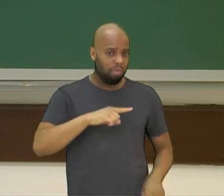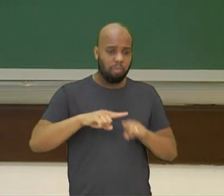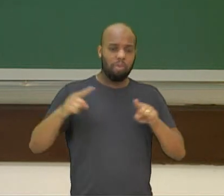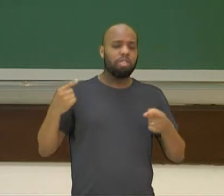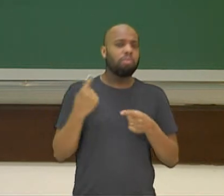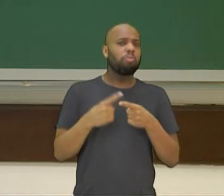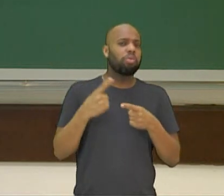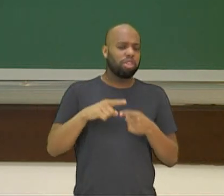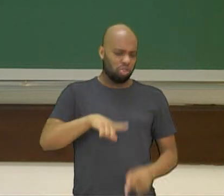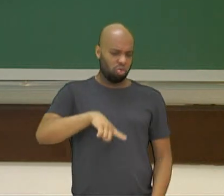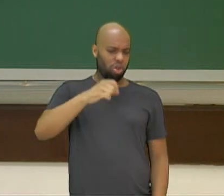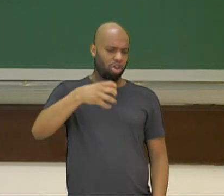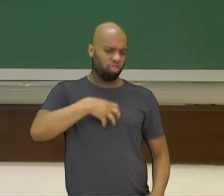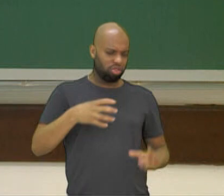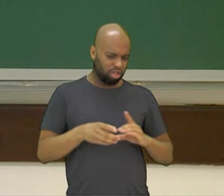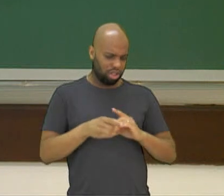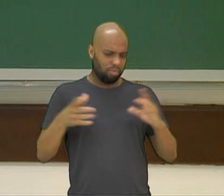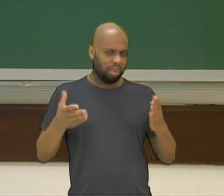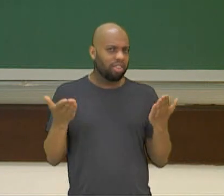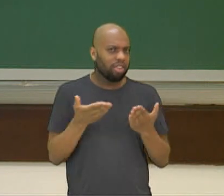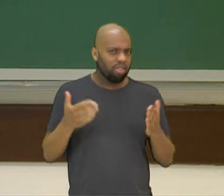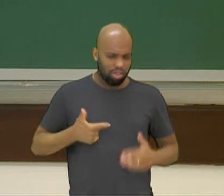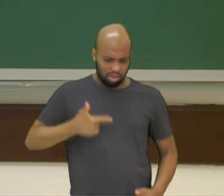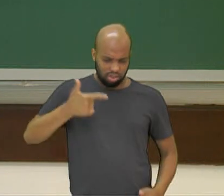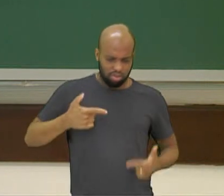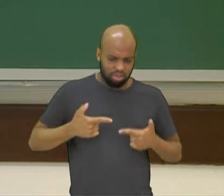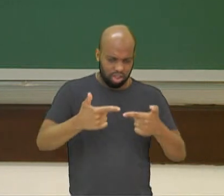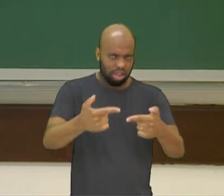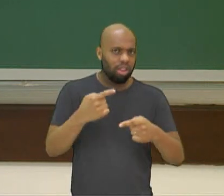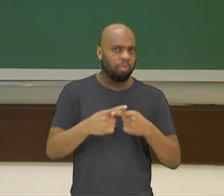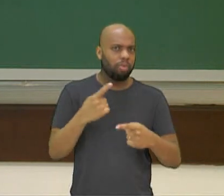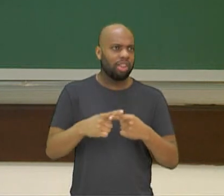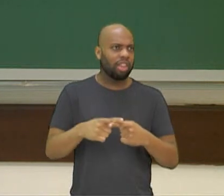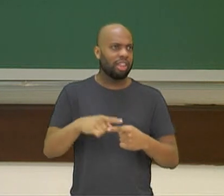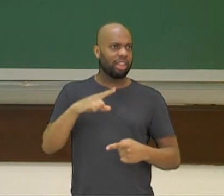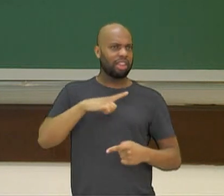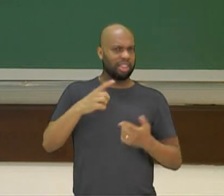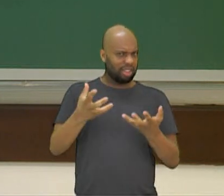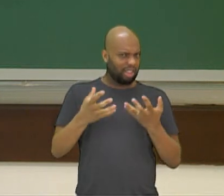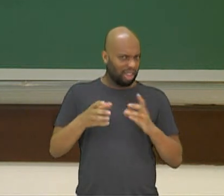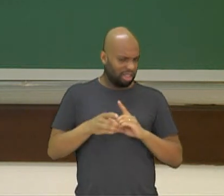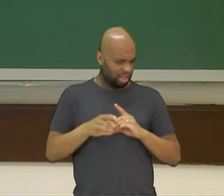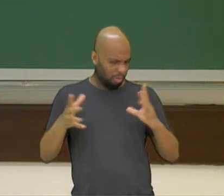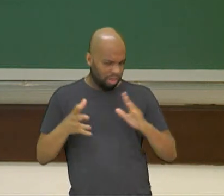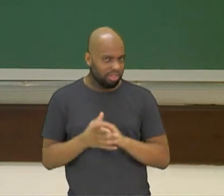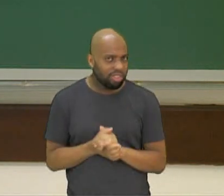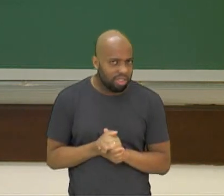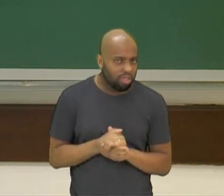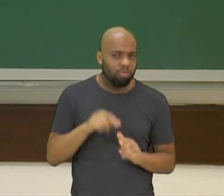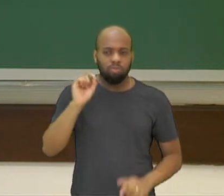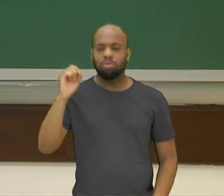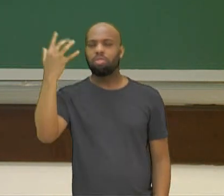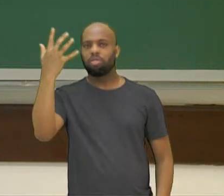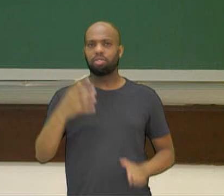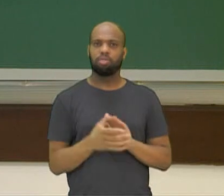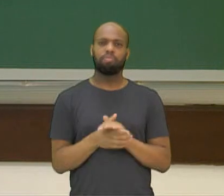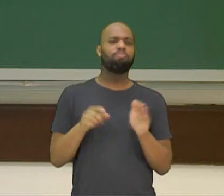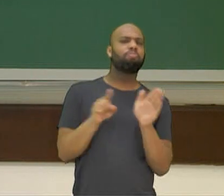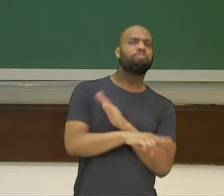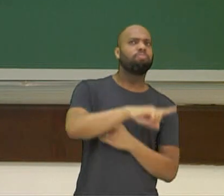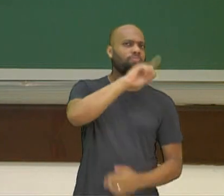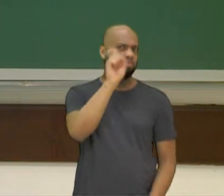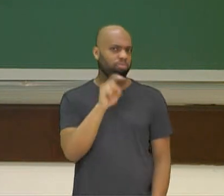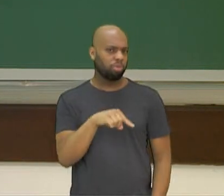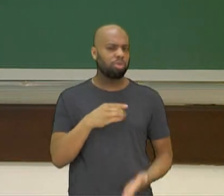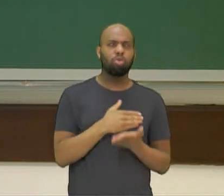será essa opção do Brasil? Será que Getúlio Vargas não tem que se democratizar? O que está acontecendo? Então, são questionamentos que